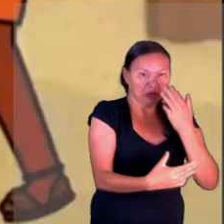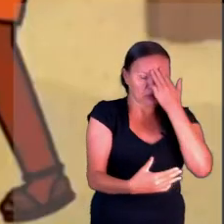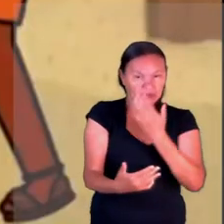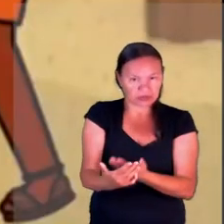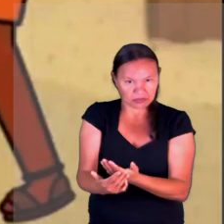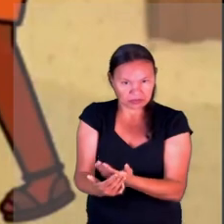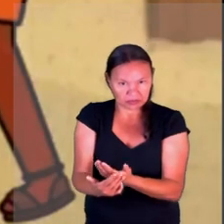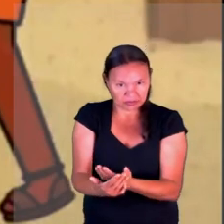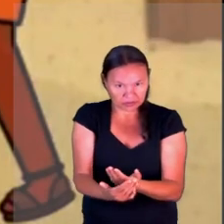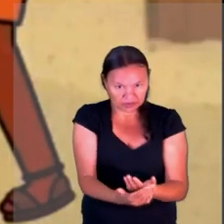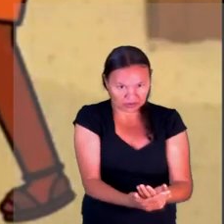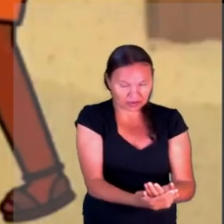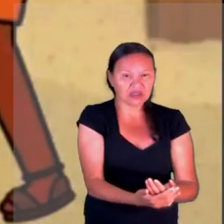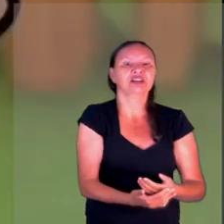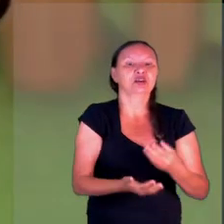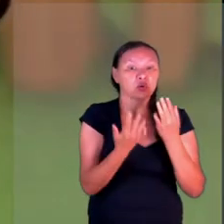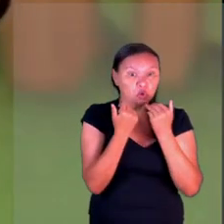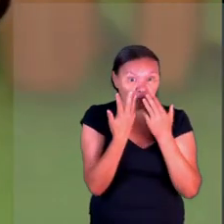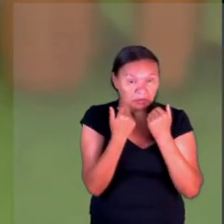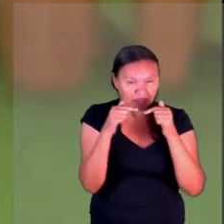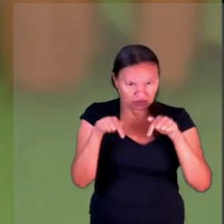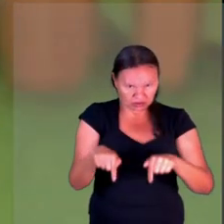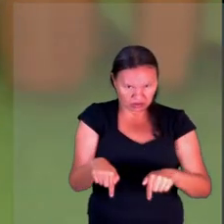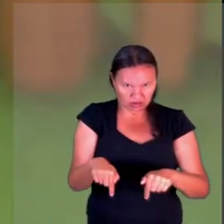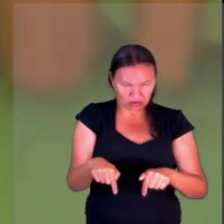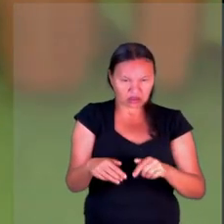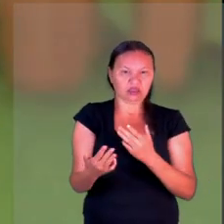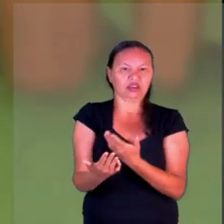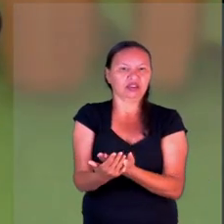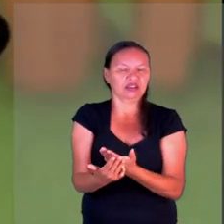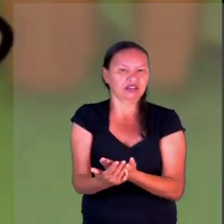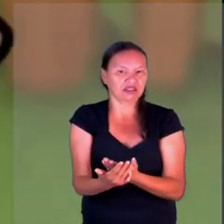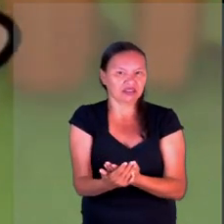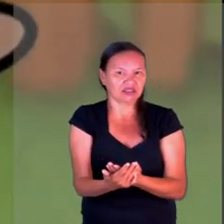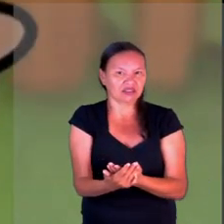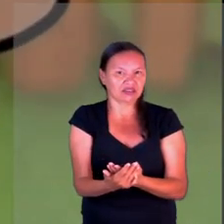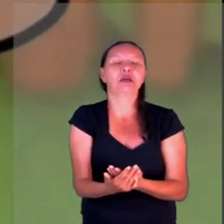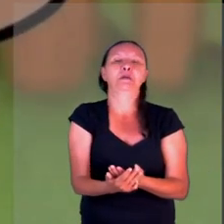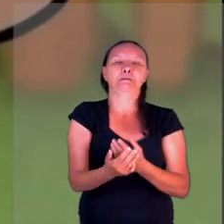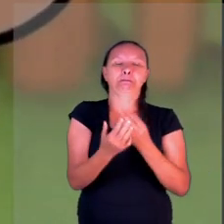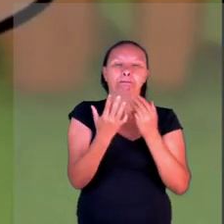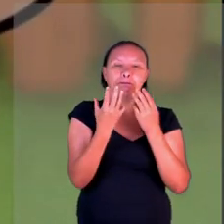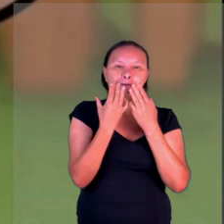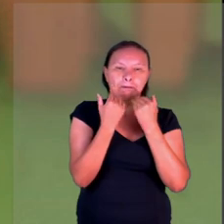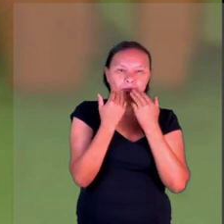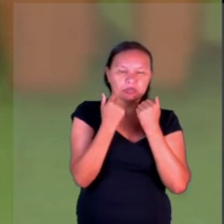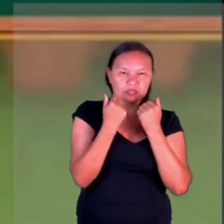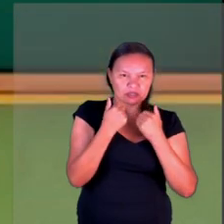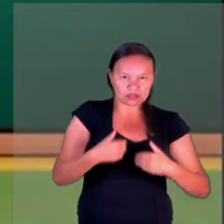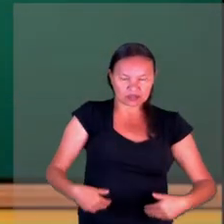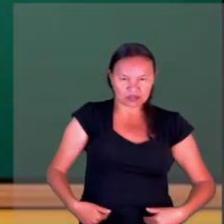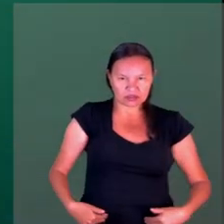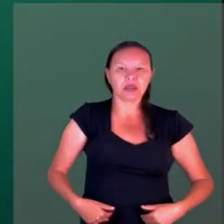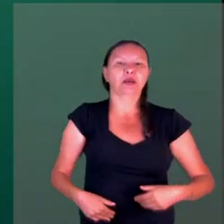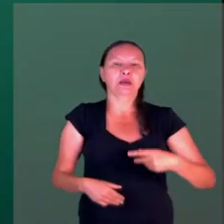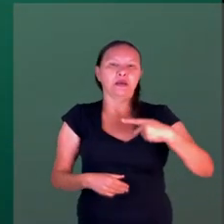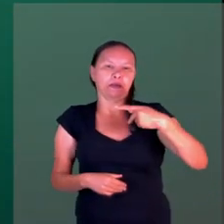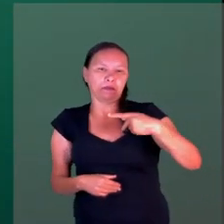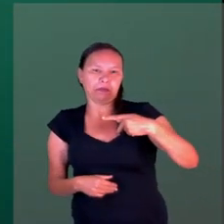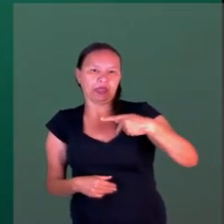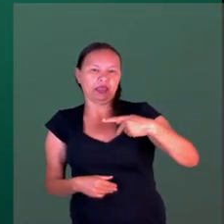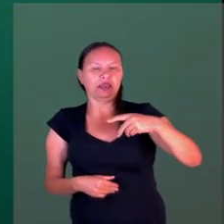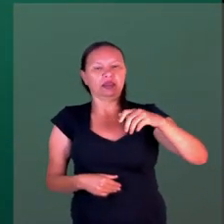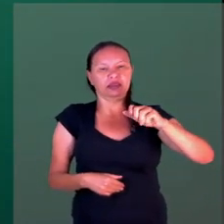quase isso olha só Asi escolares são financiadas pelo penai o